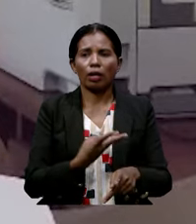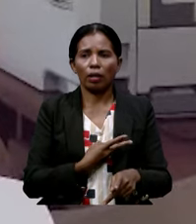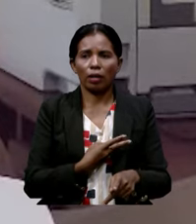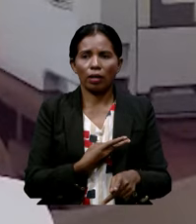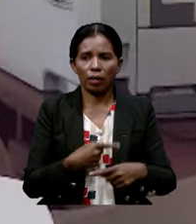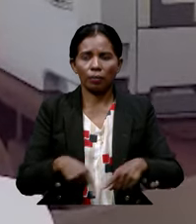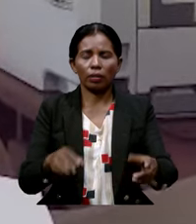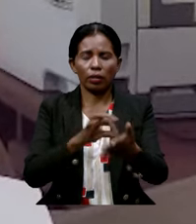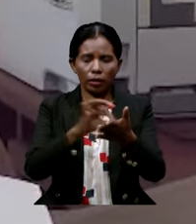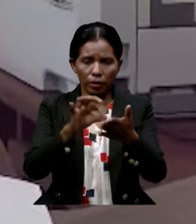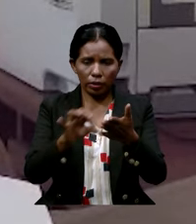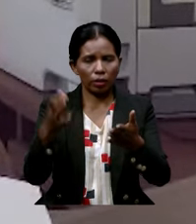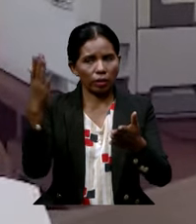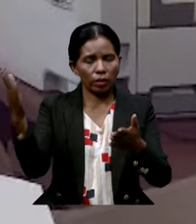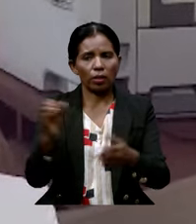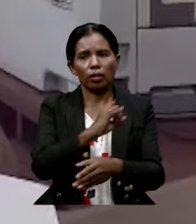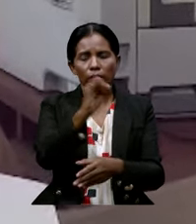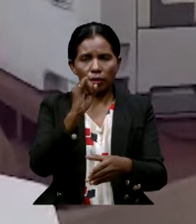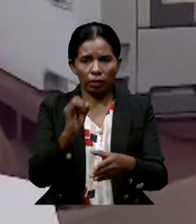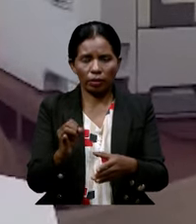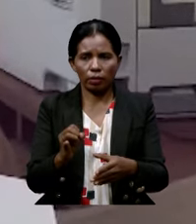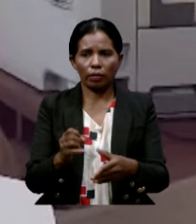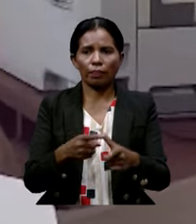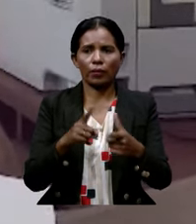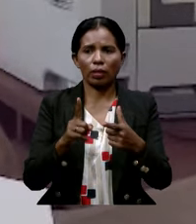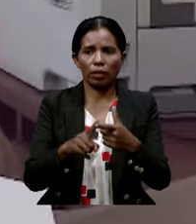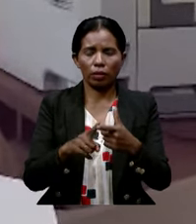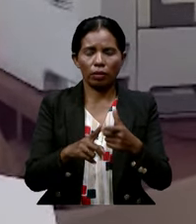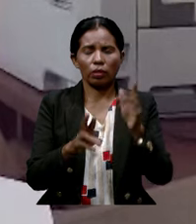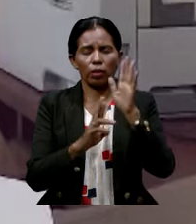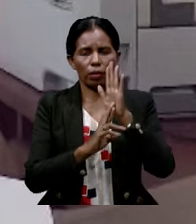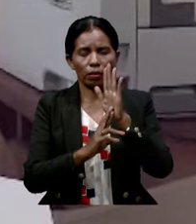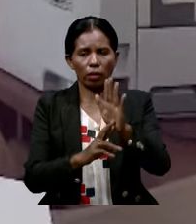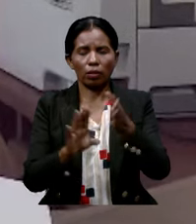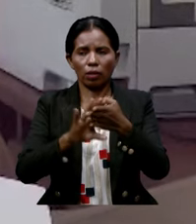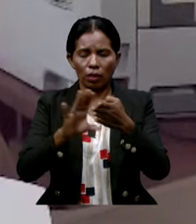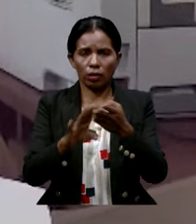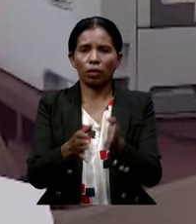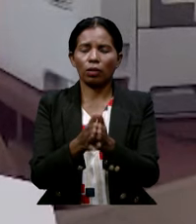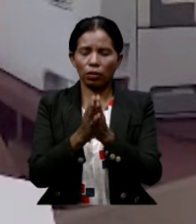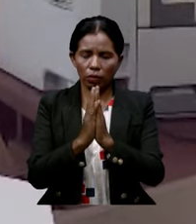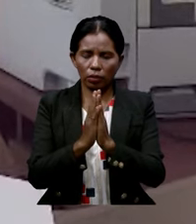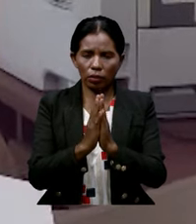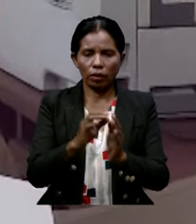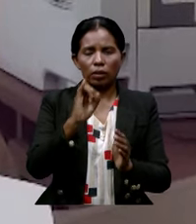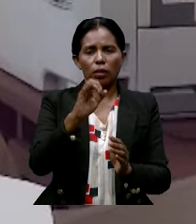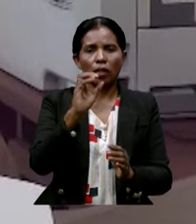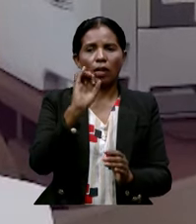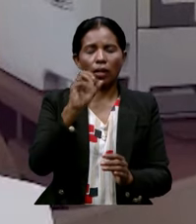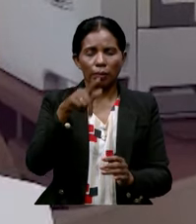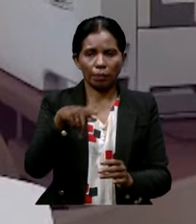hala registro mos, ia investigação, qualquer recomendação. Para justo va MP para